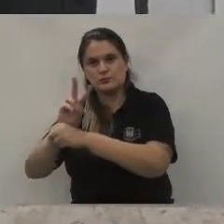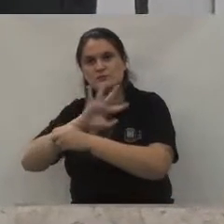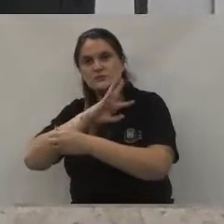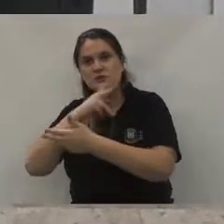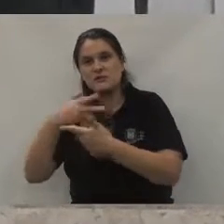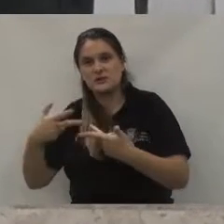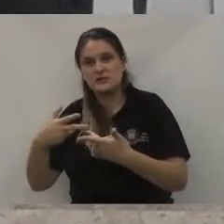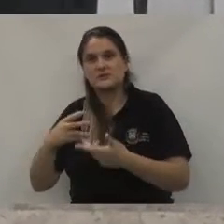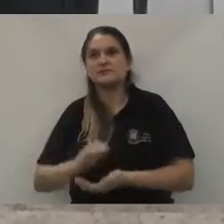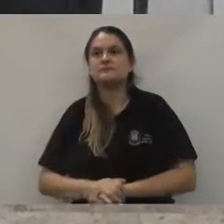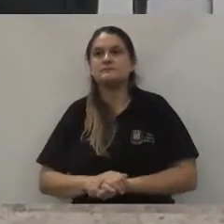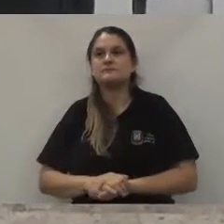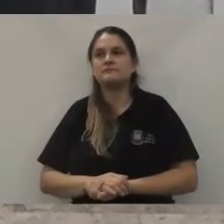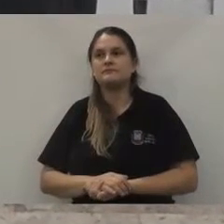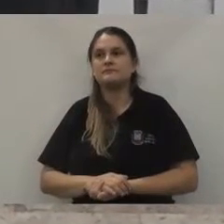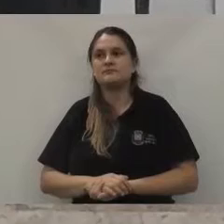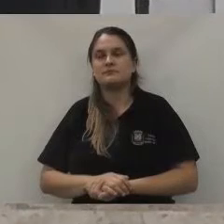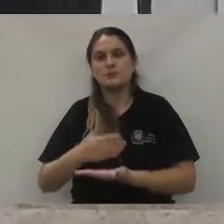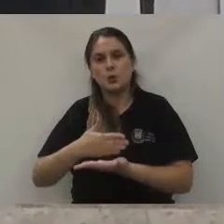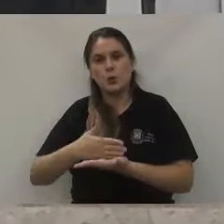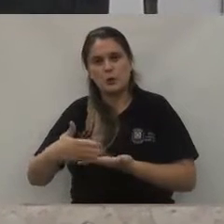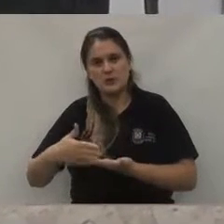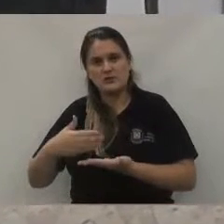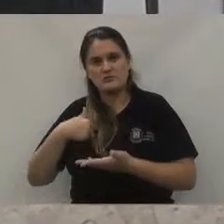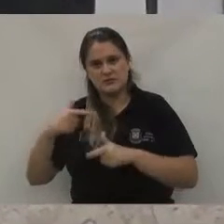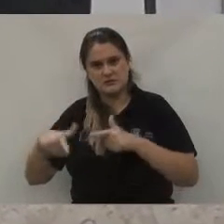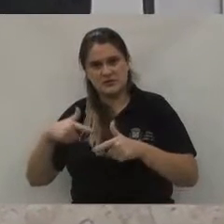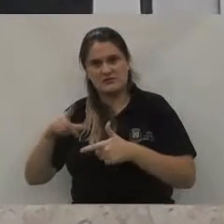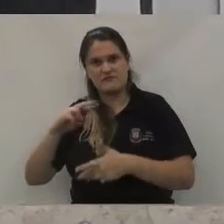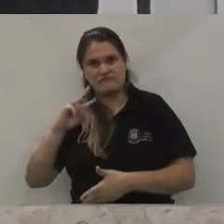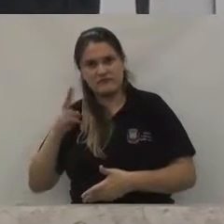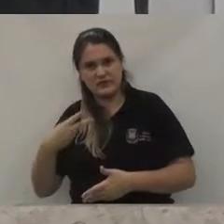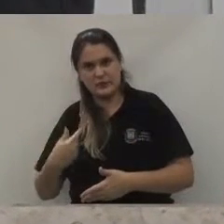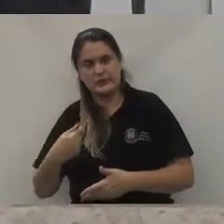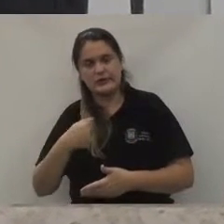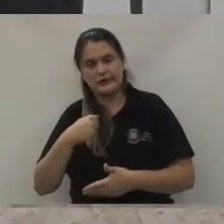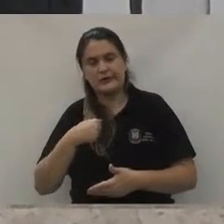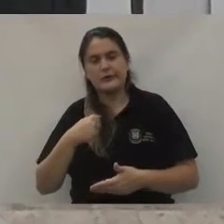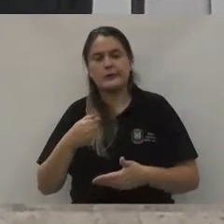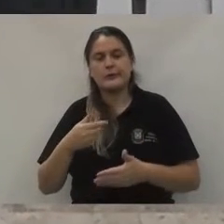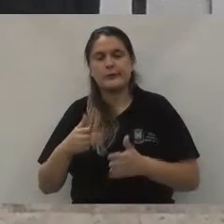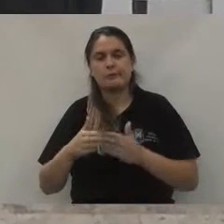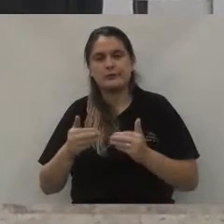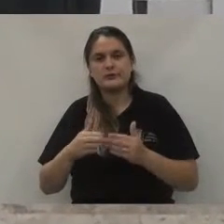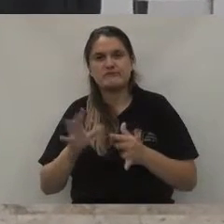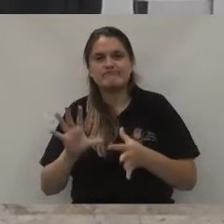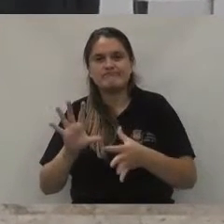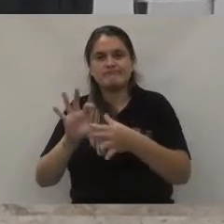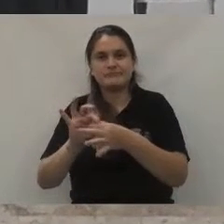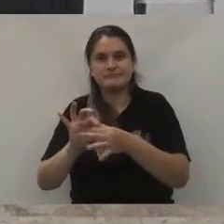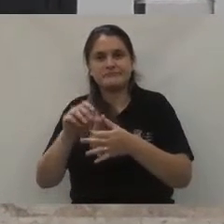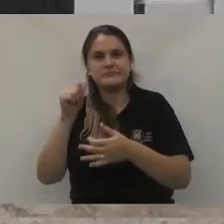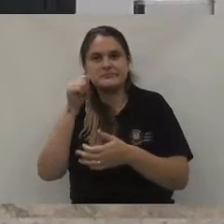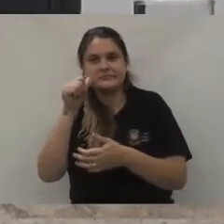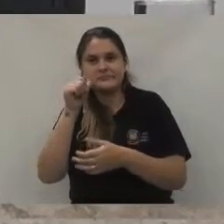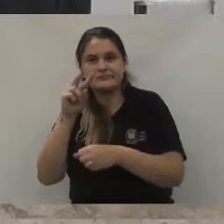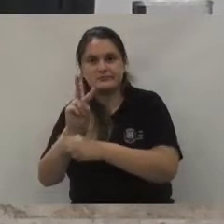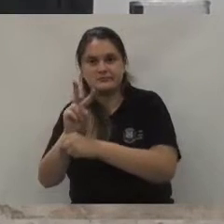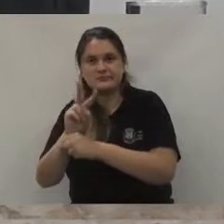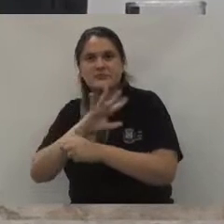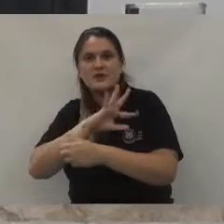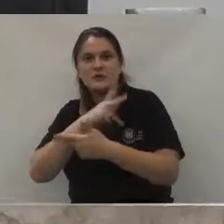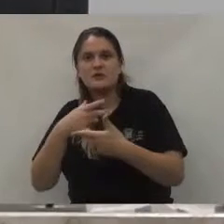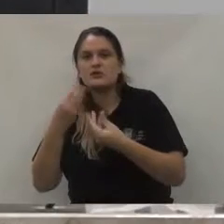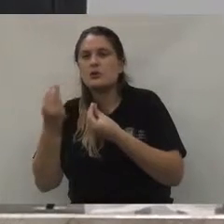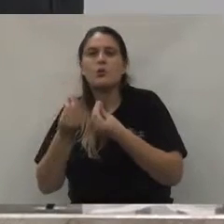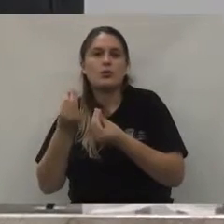já no começo do meu mandato estabelecido um vínculo com elas para saber as demandas de